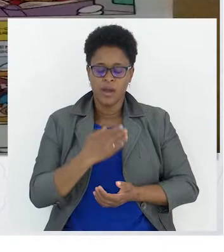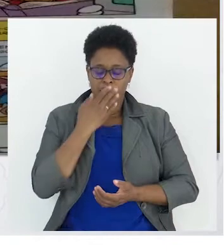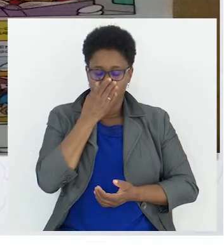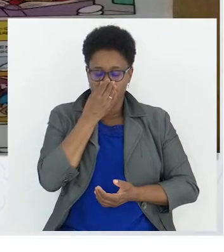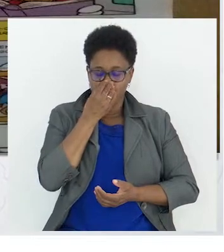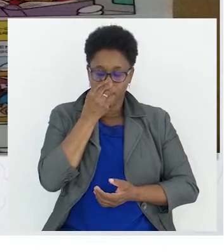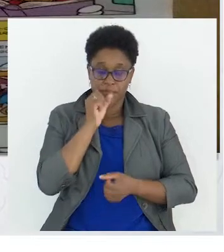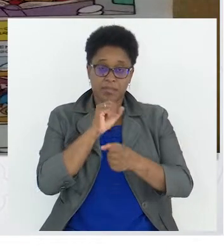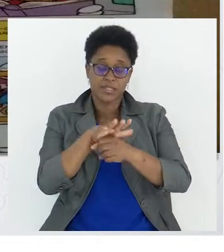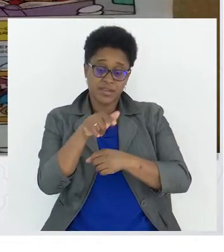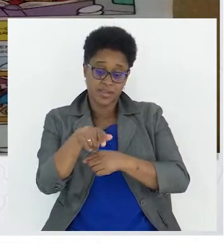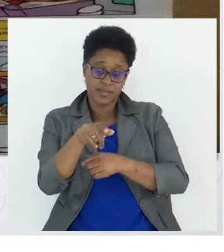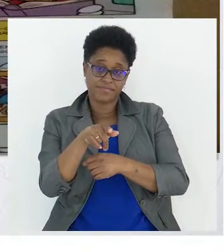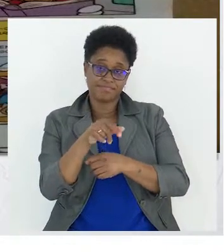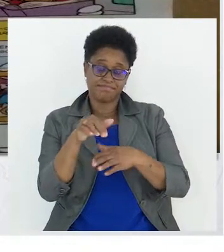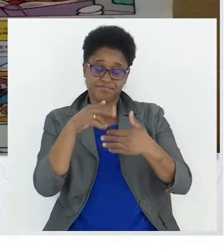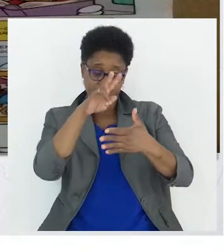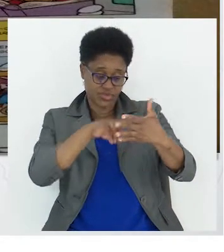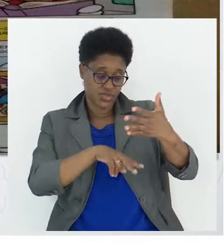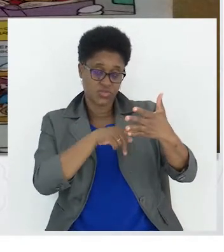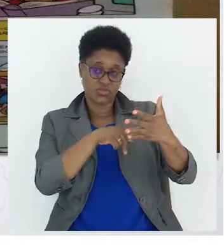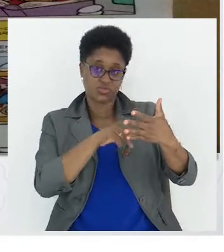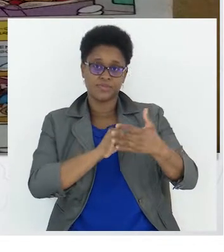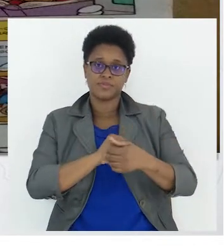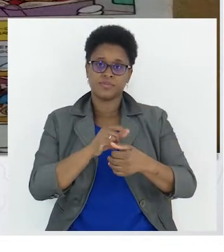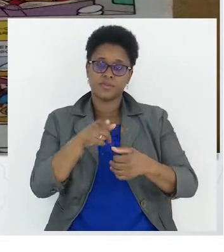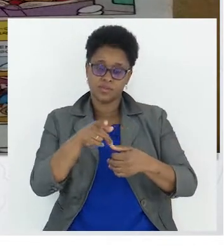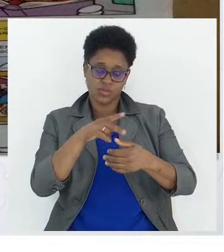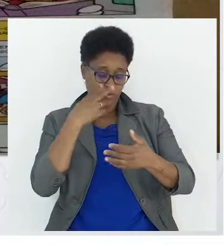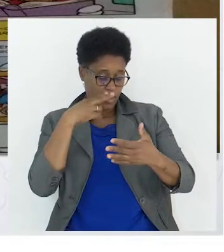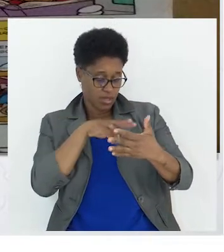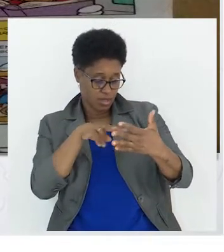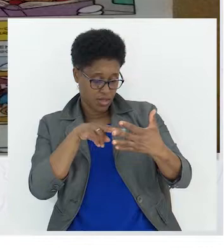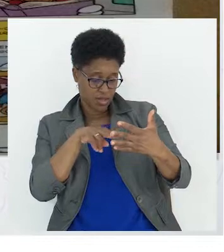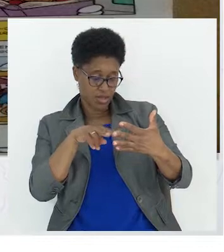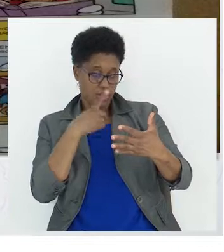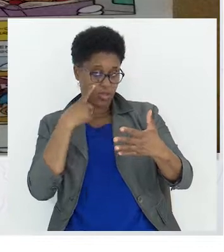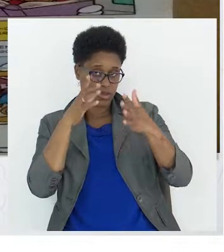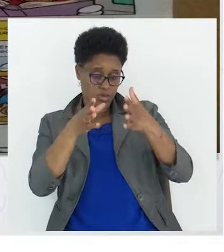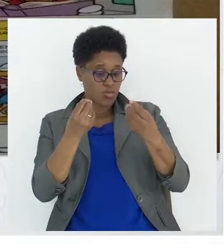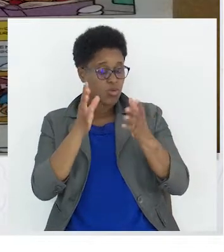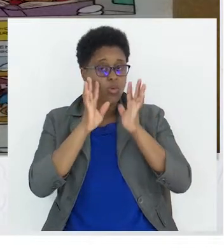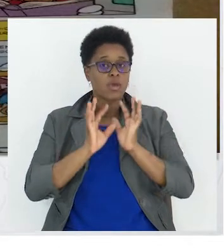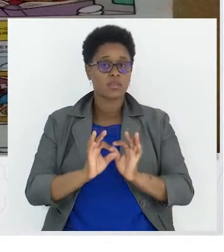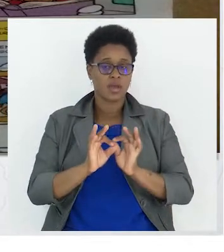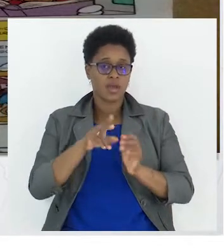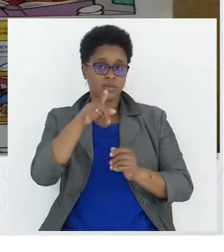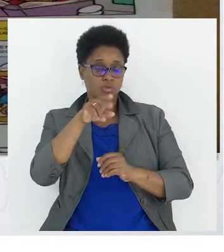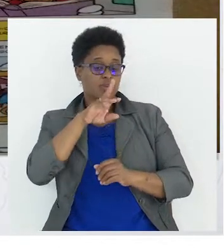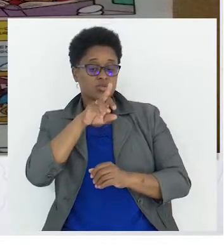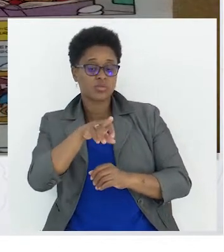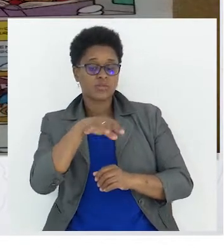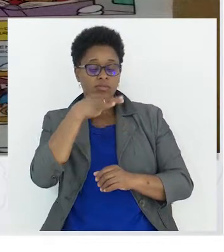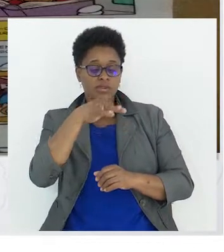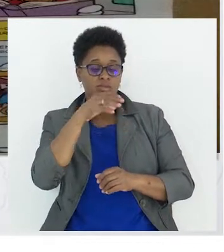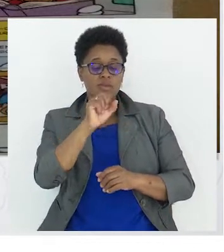A mensagem está aqui. Todo o texto. Então vais ler com atenção, vais ler com muito cuidado e vais responder, vais dizer